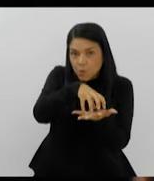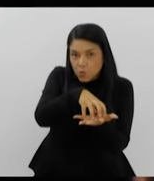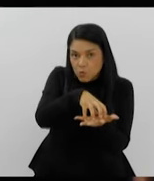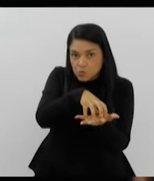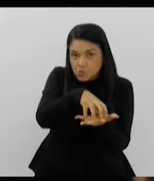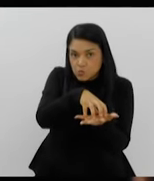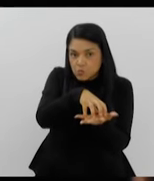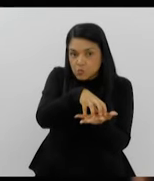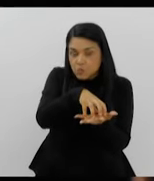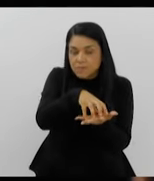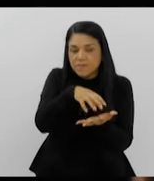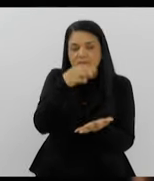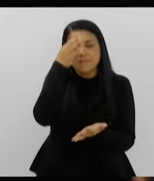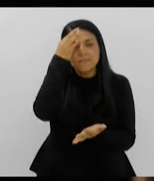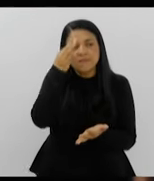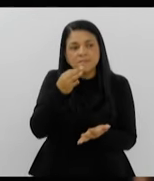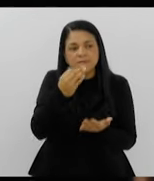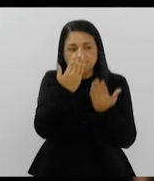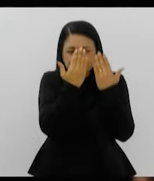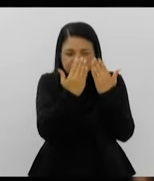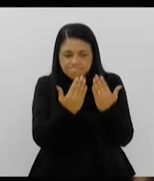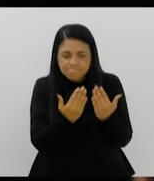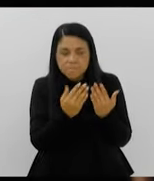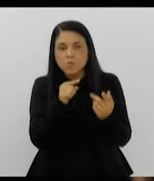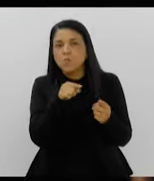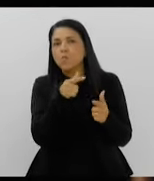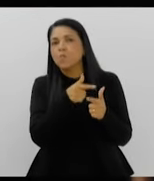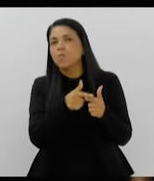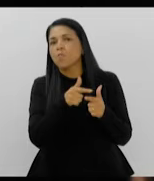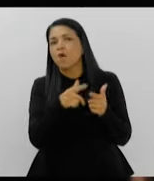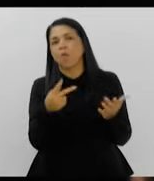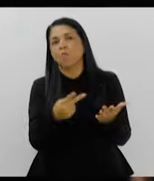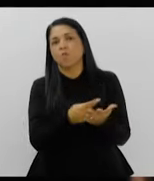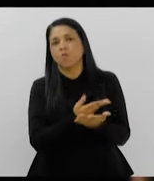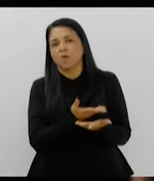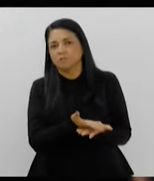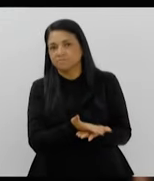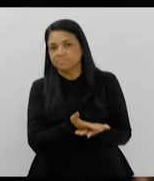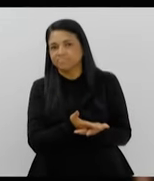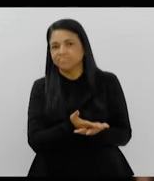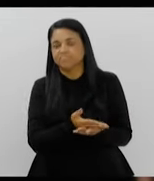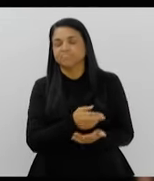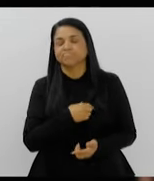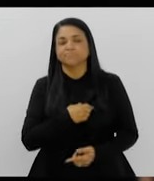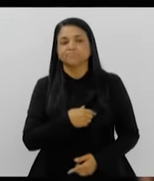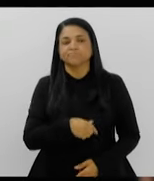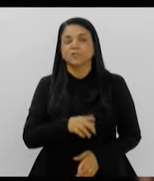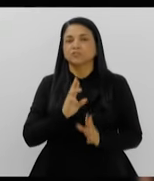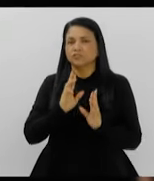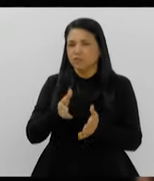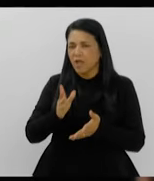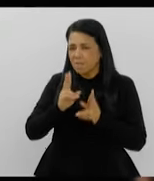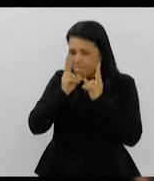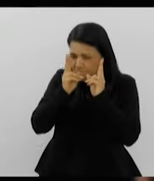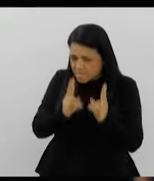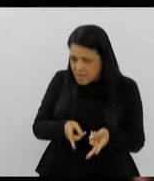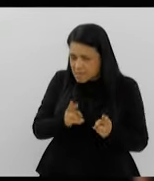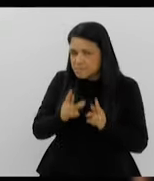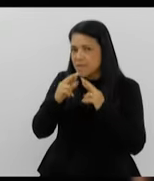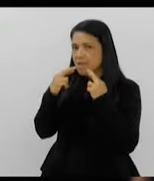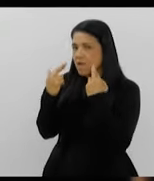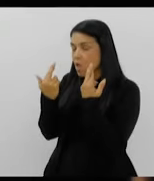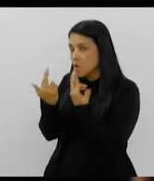para entender qual é o problema, não é? Também já tive essa mesma reunião